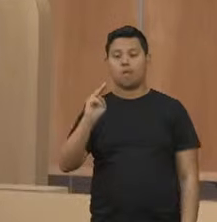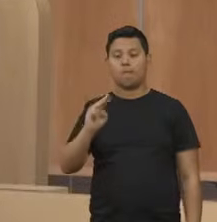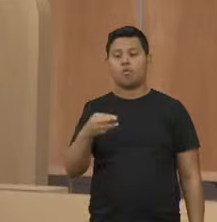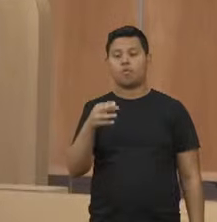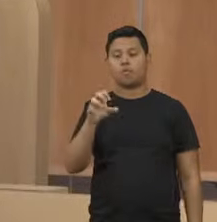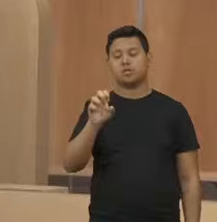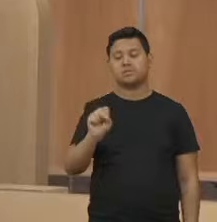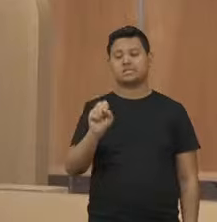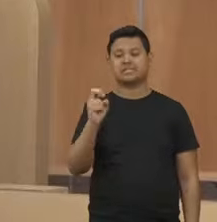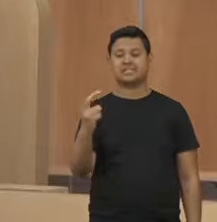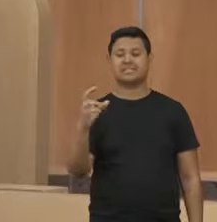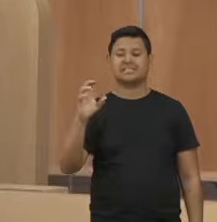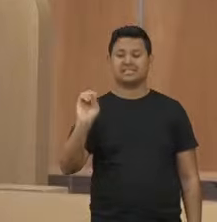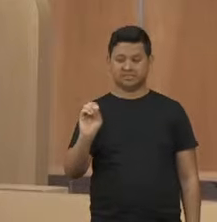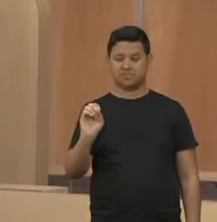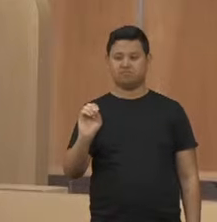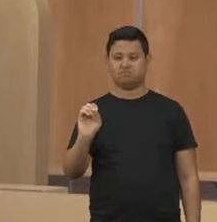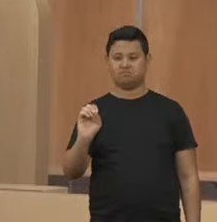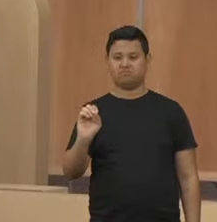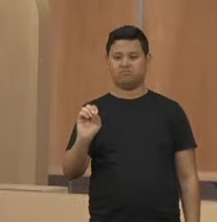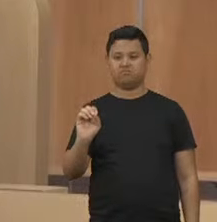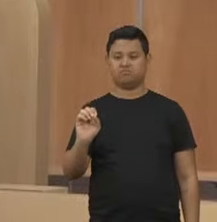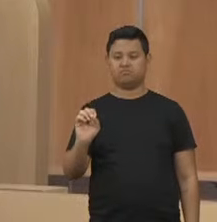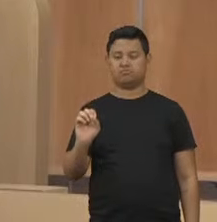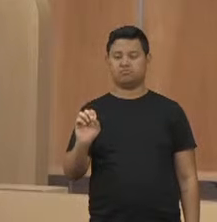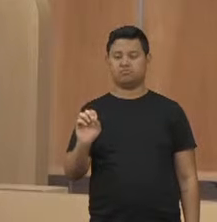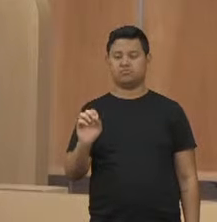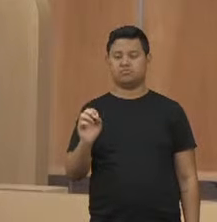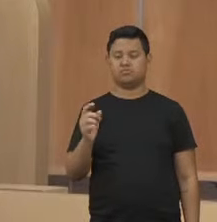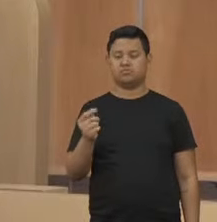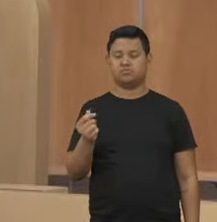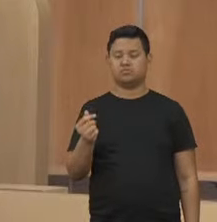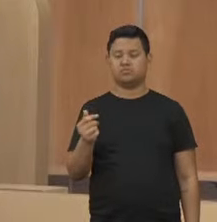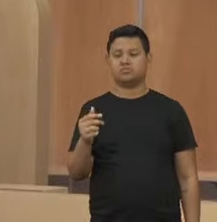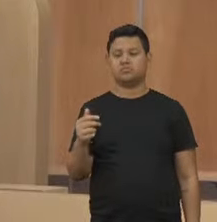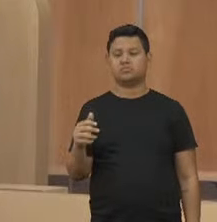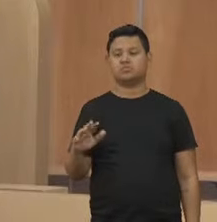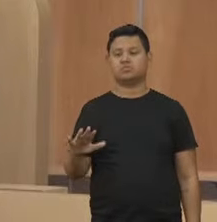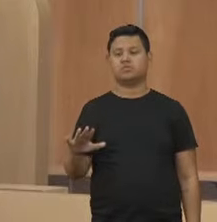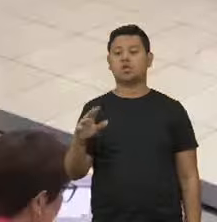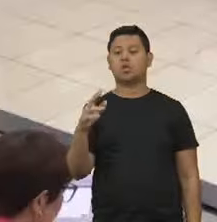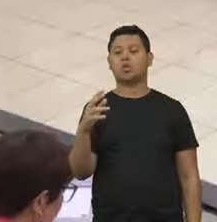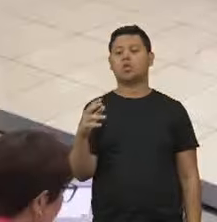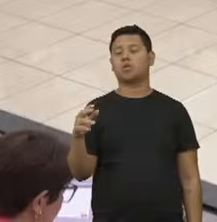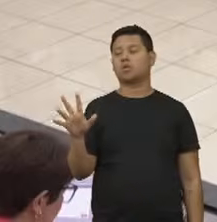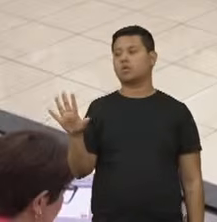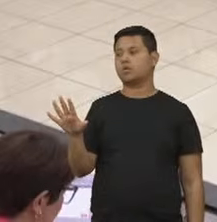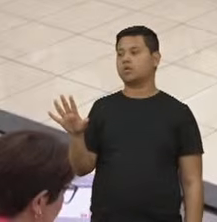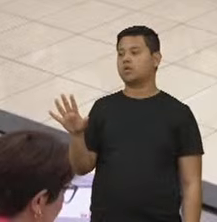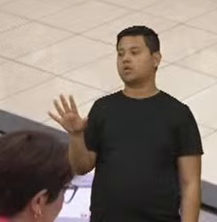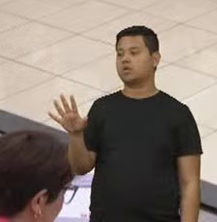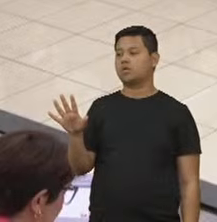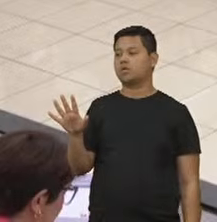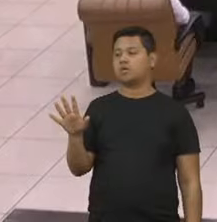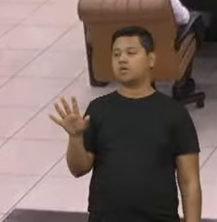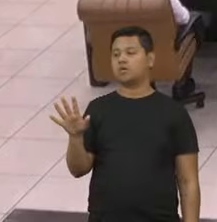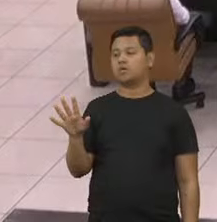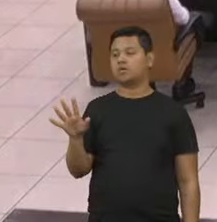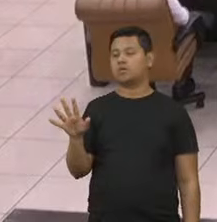2.850, o número atualizado é 2.850. Hernani, 2.640.